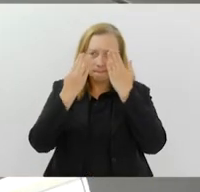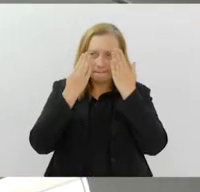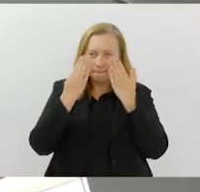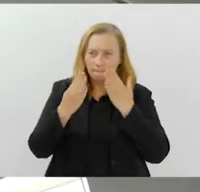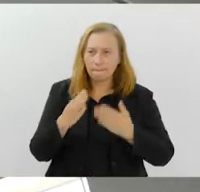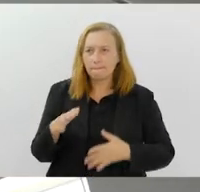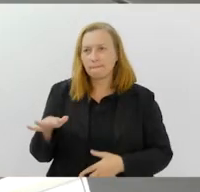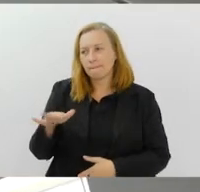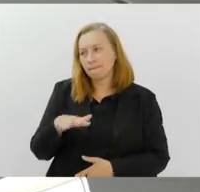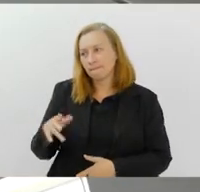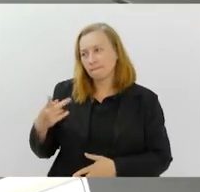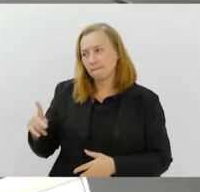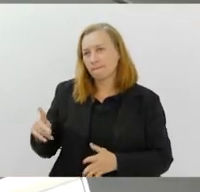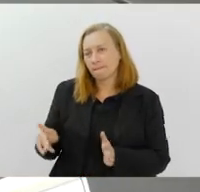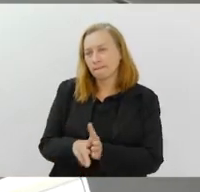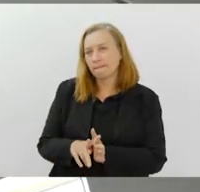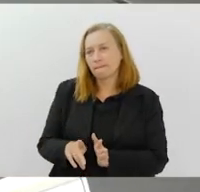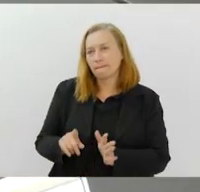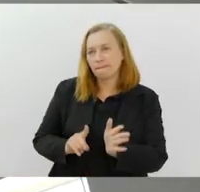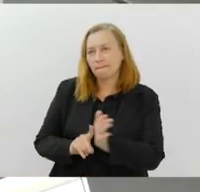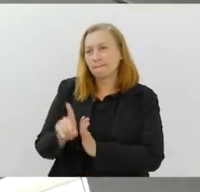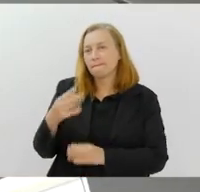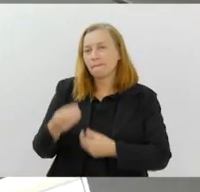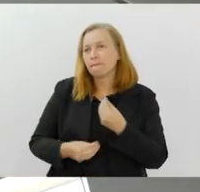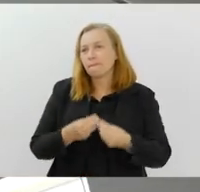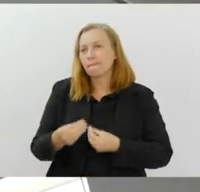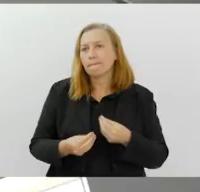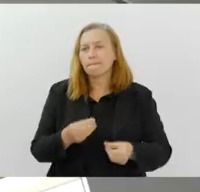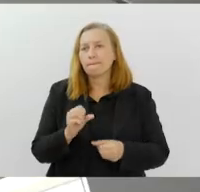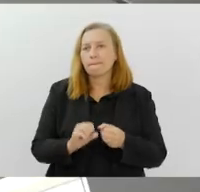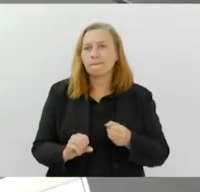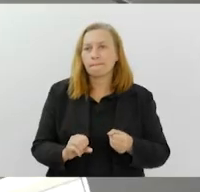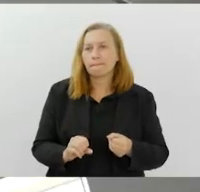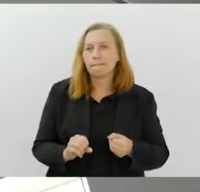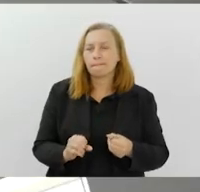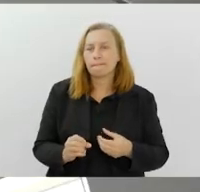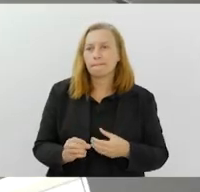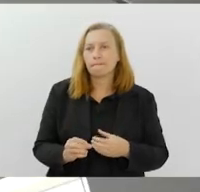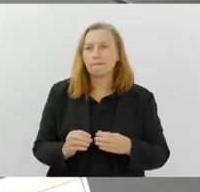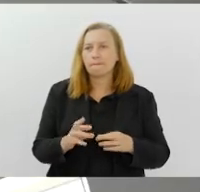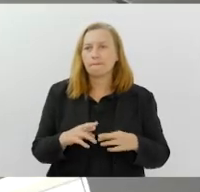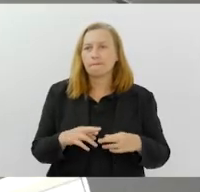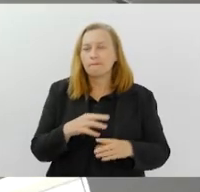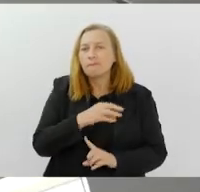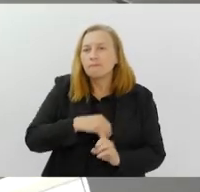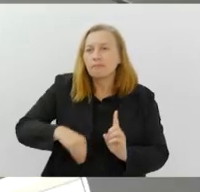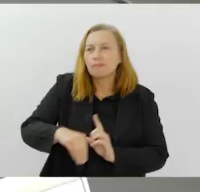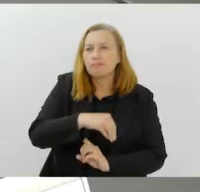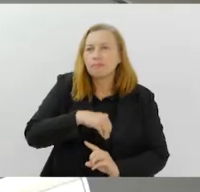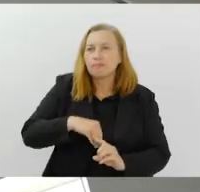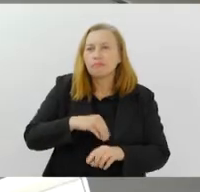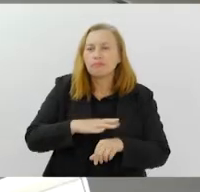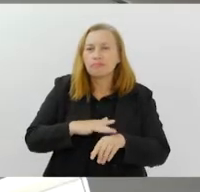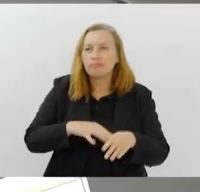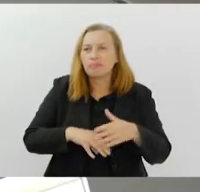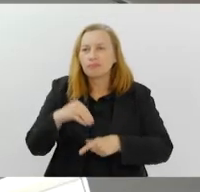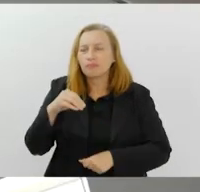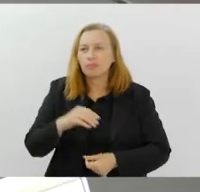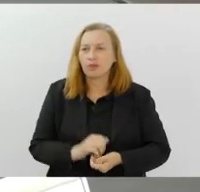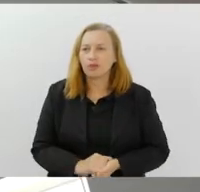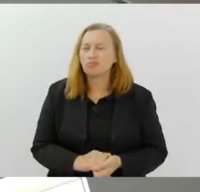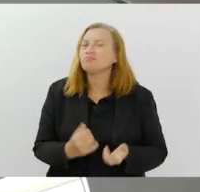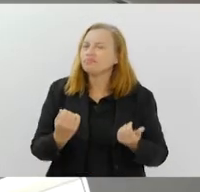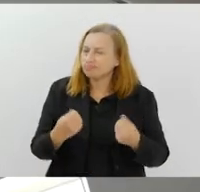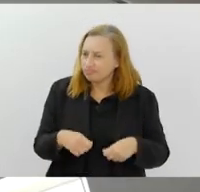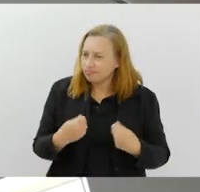da área né A pergunta é como que nós fazemos isso entre nós essa cura isso é